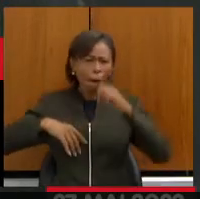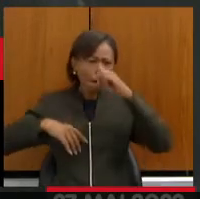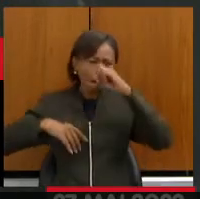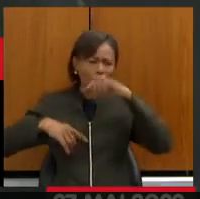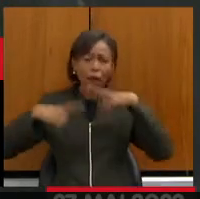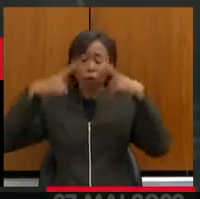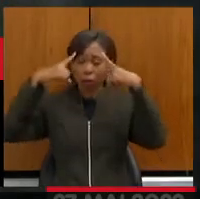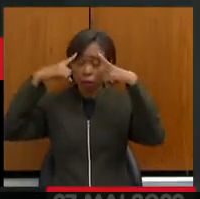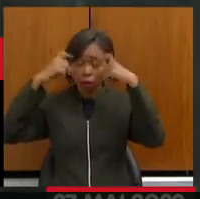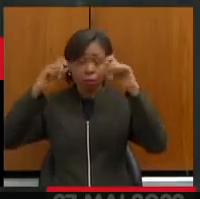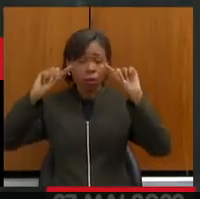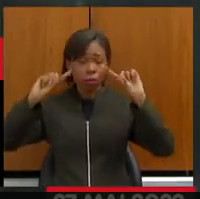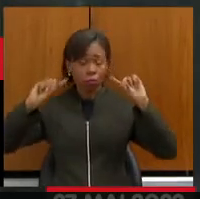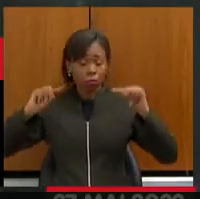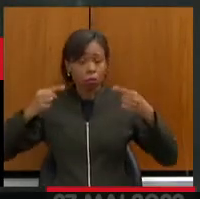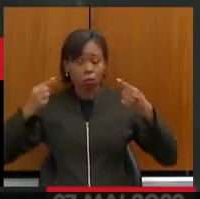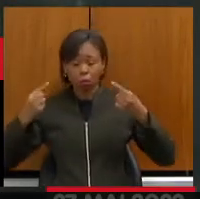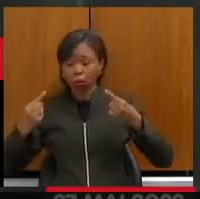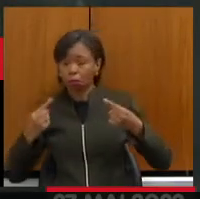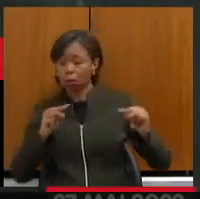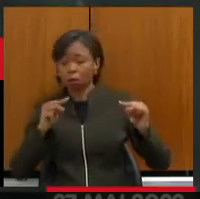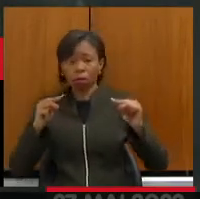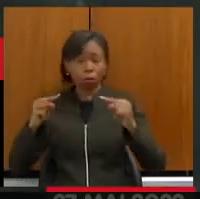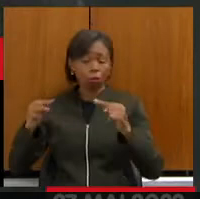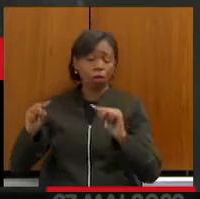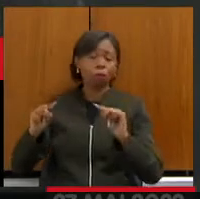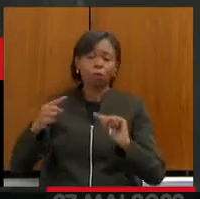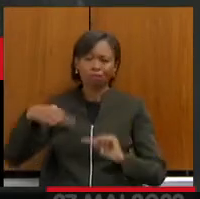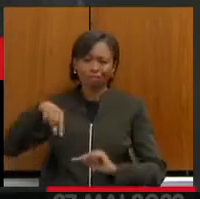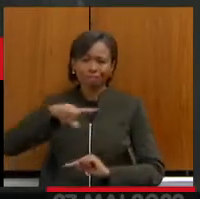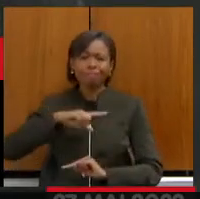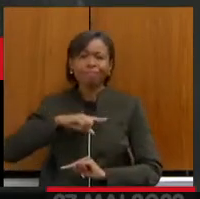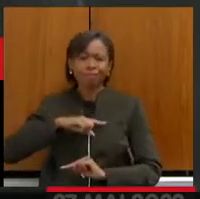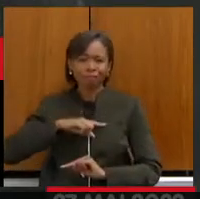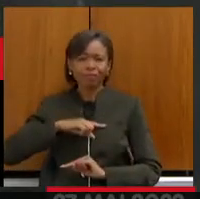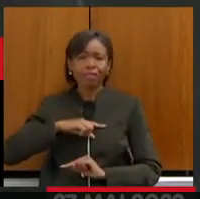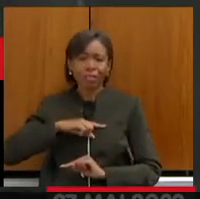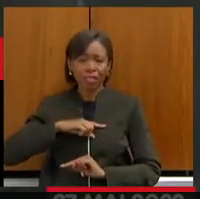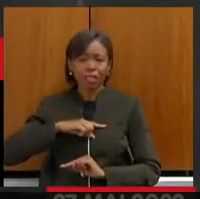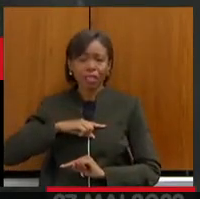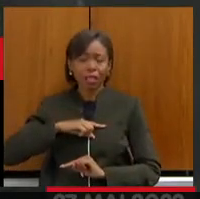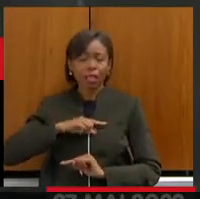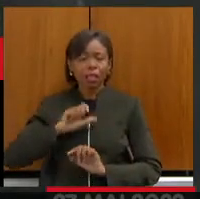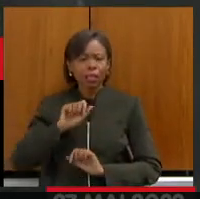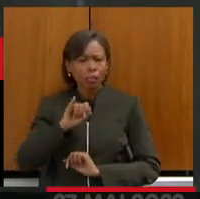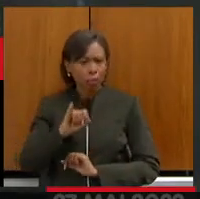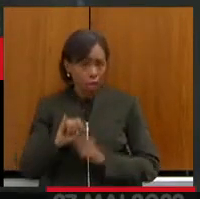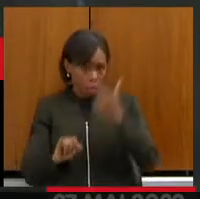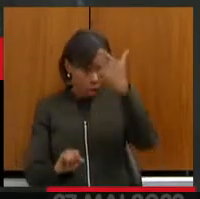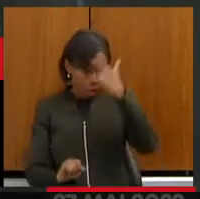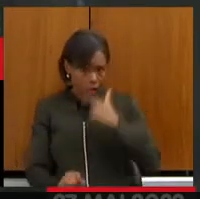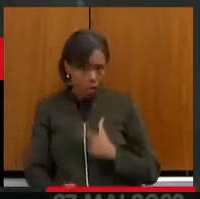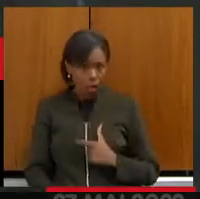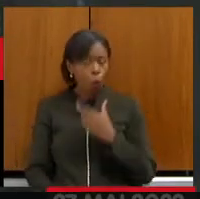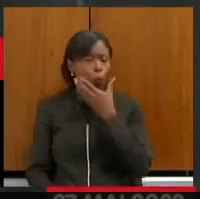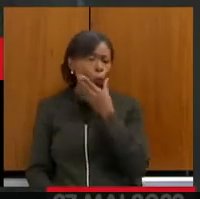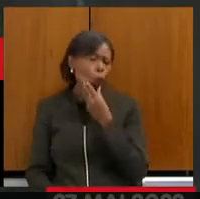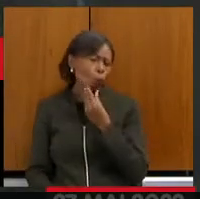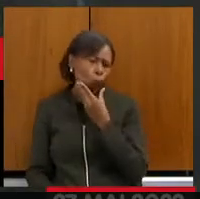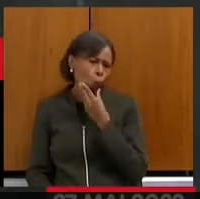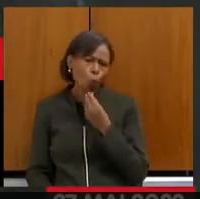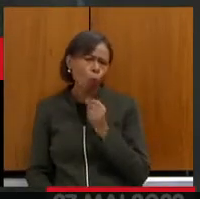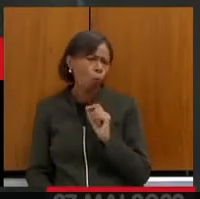nossa eu diplomação começou como a violência política de gênero se eu fosse um homem a placa